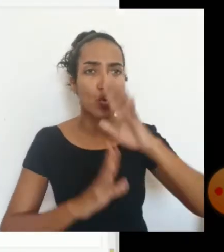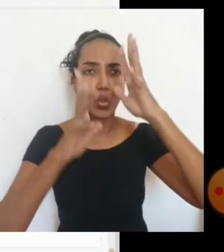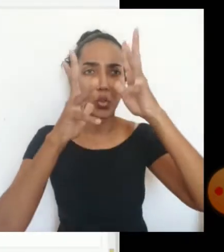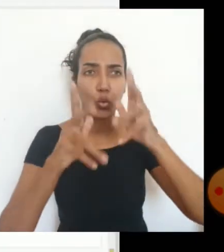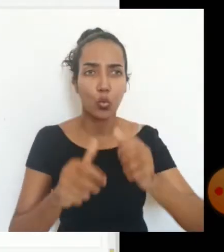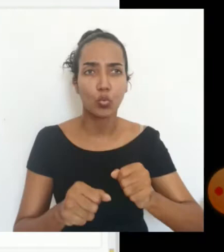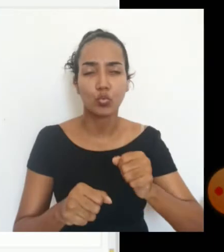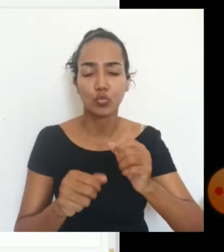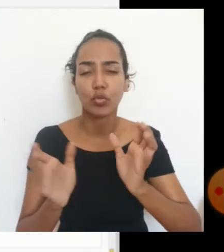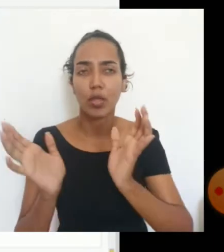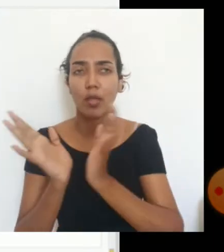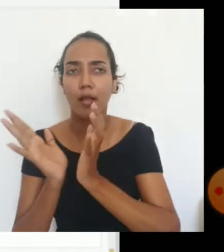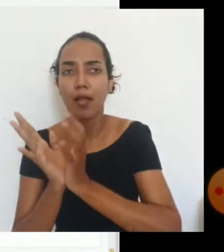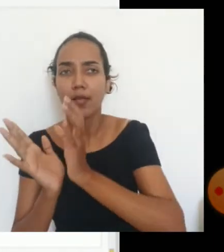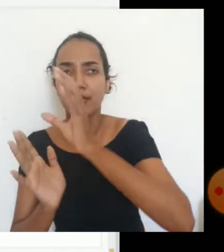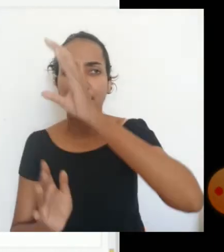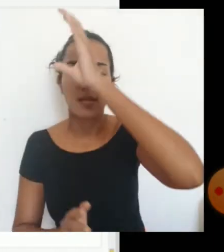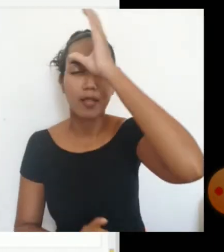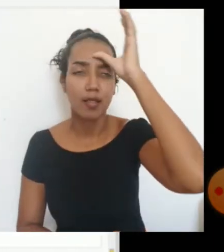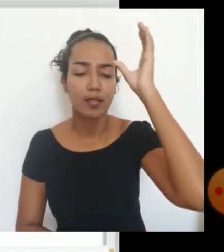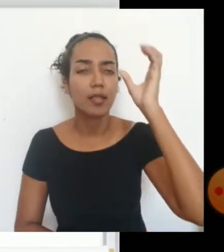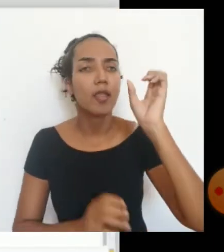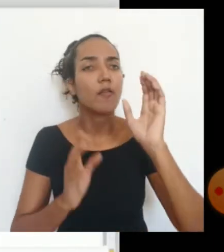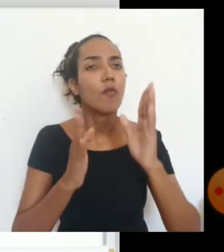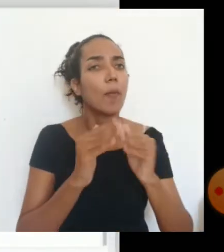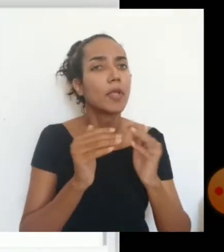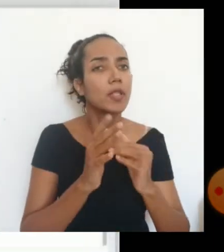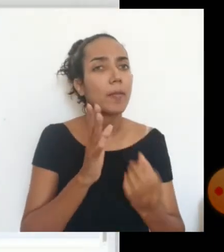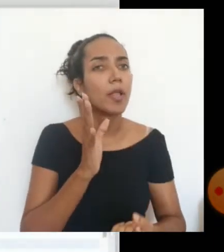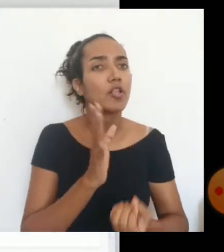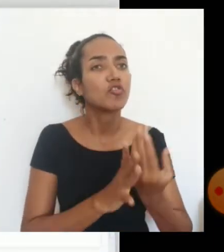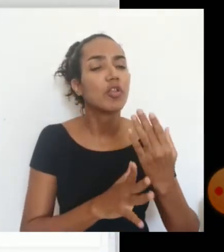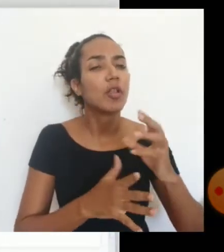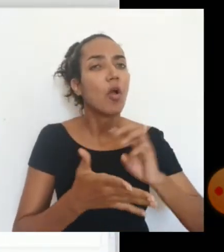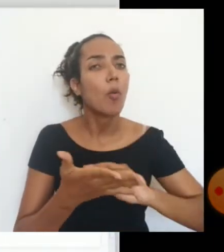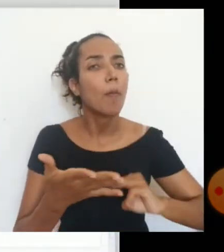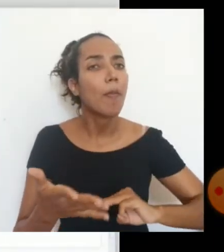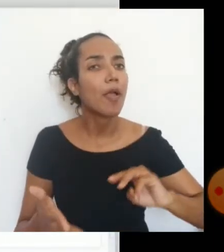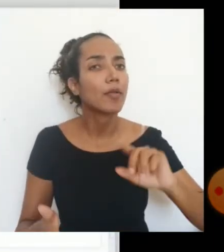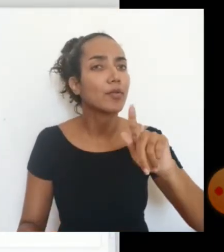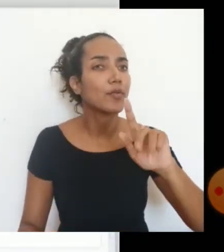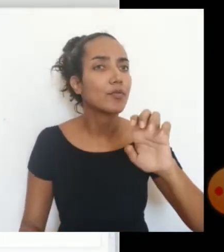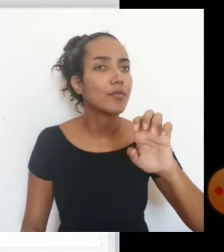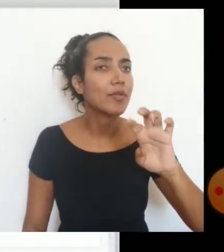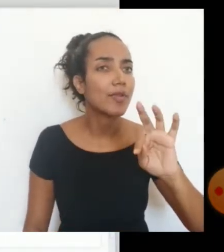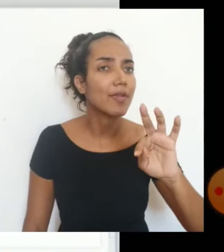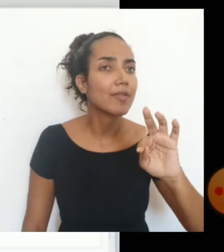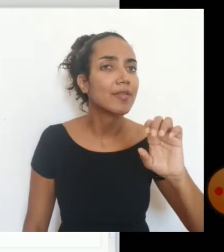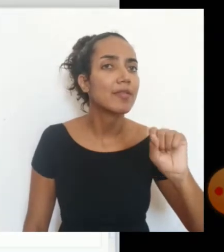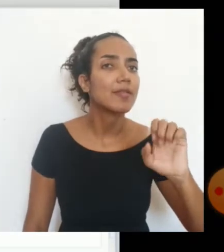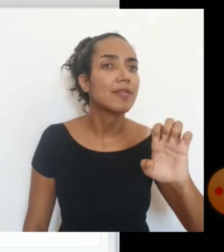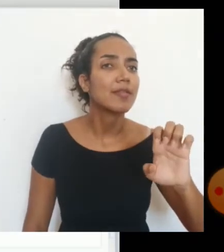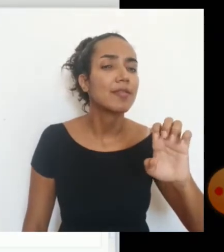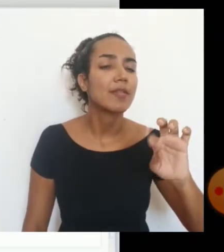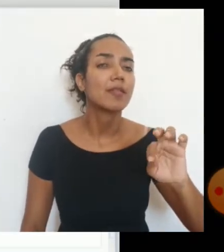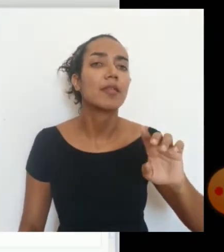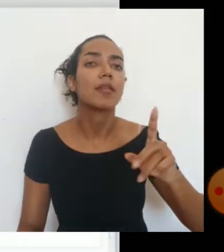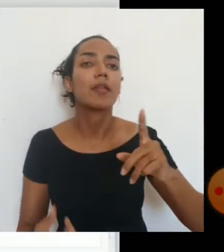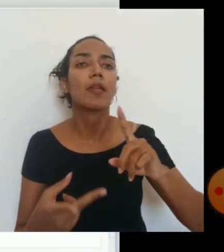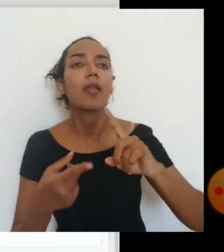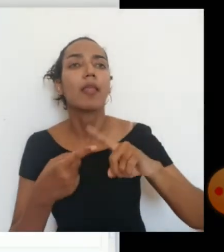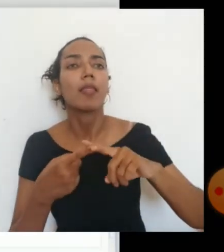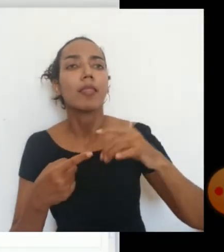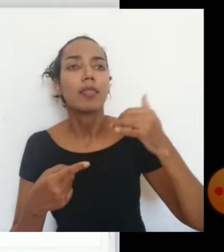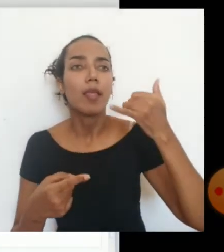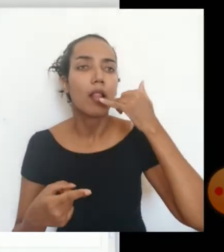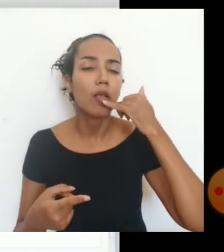para ele gerar aqui os métodos get e set. Ele gerou aqui todos os métodos, ó. Get telefone, set telefone, get nome,